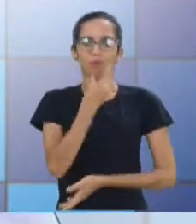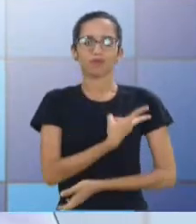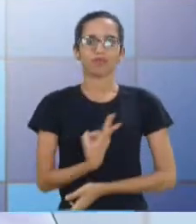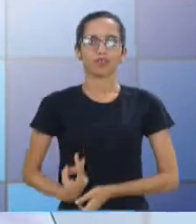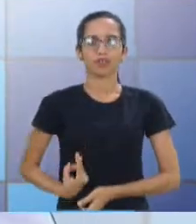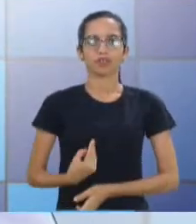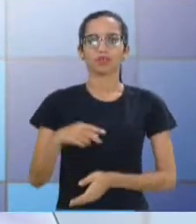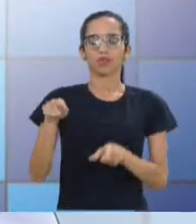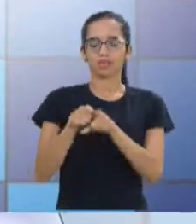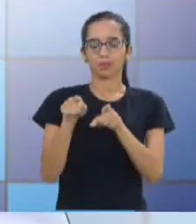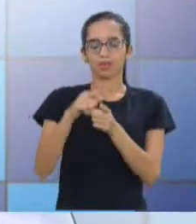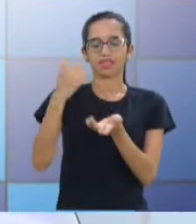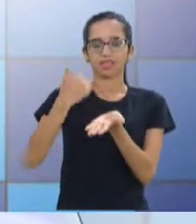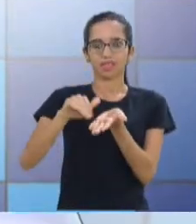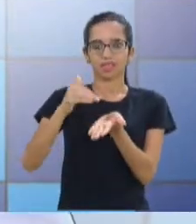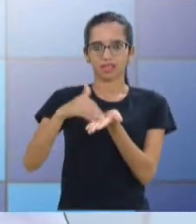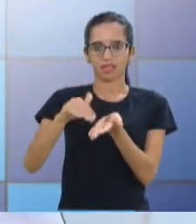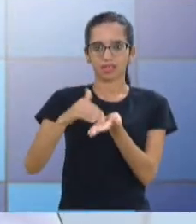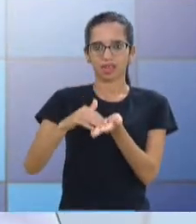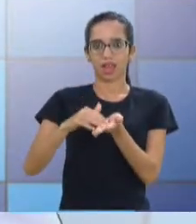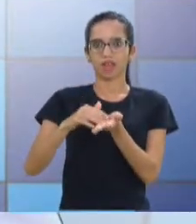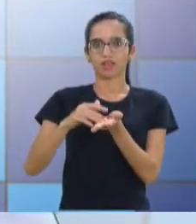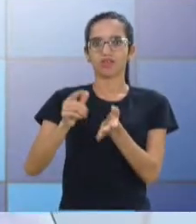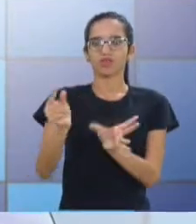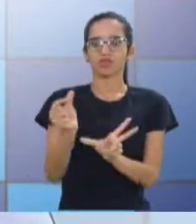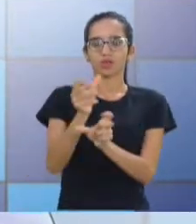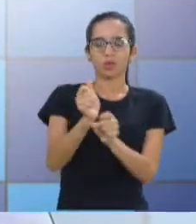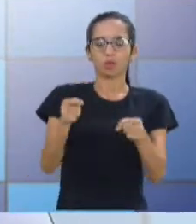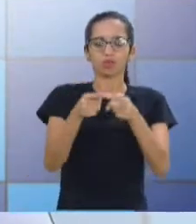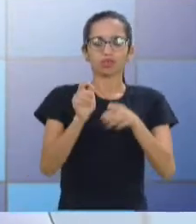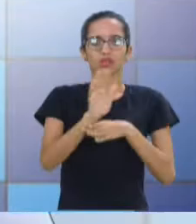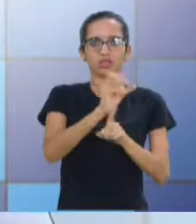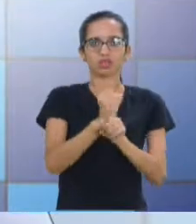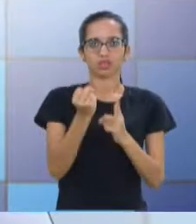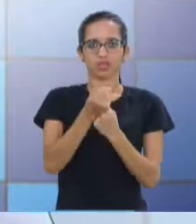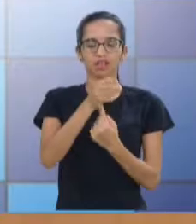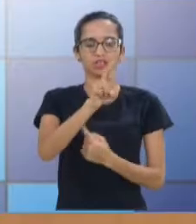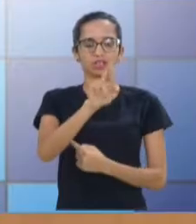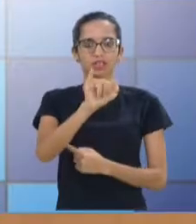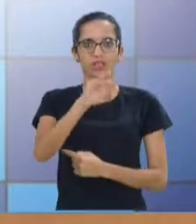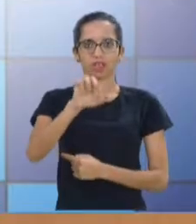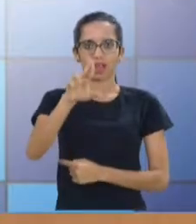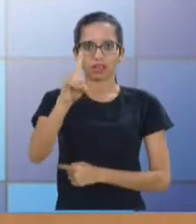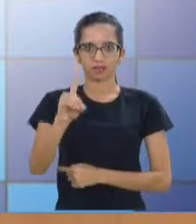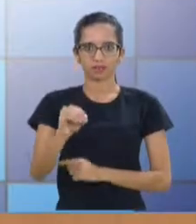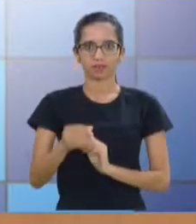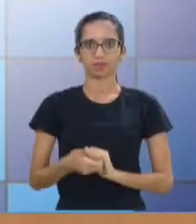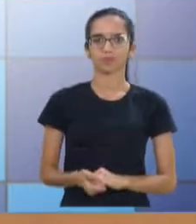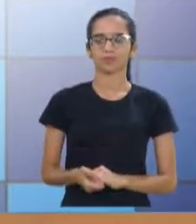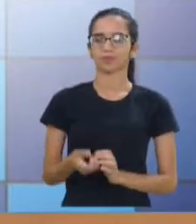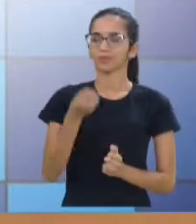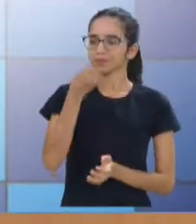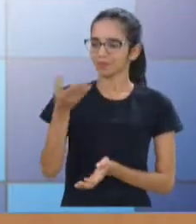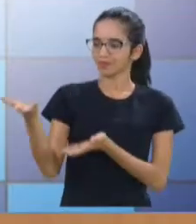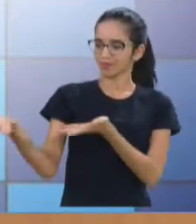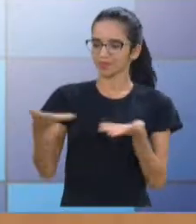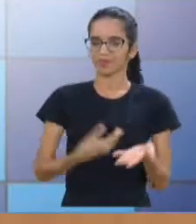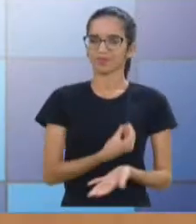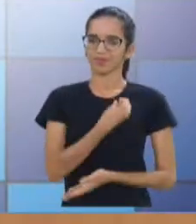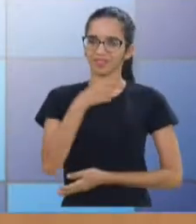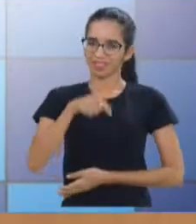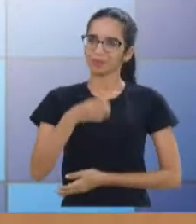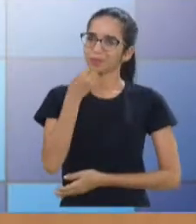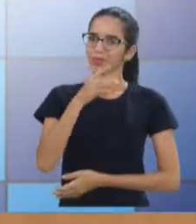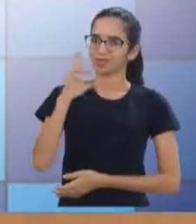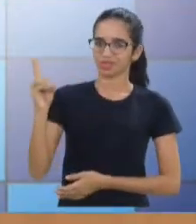vereador e secretário de da economia solidária e carlos bandeira bossa tratado seja bem-vindo bom dia